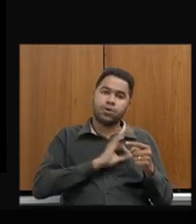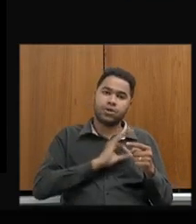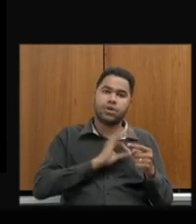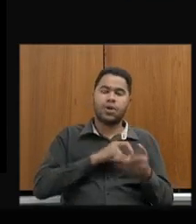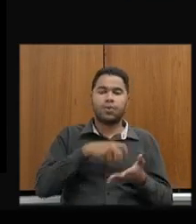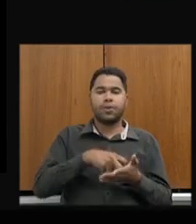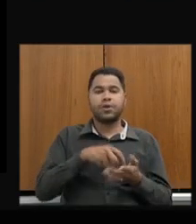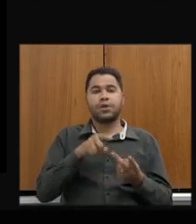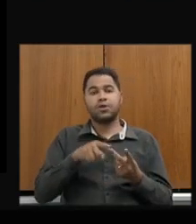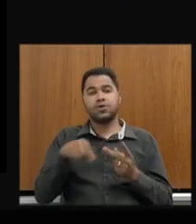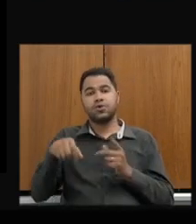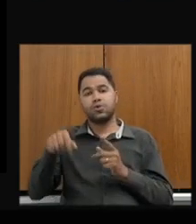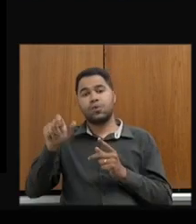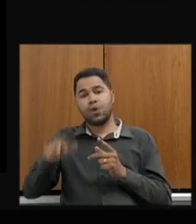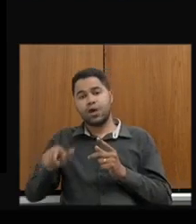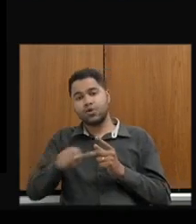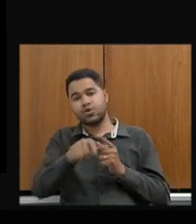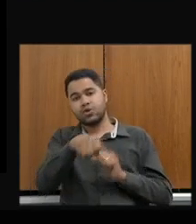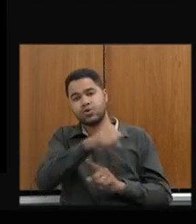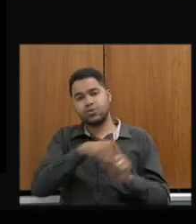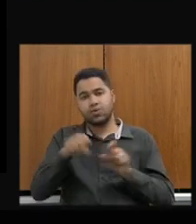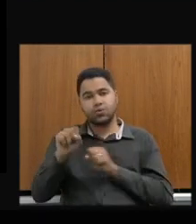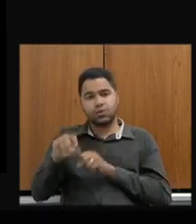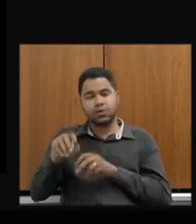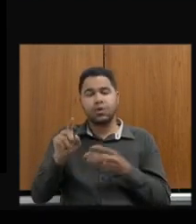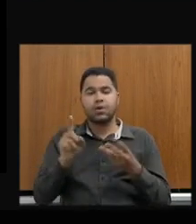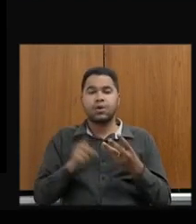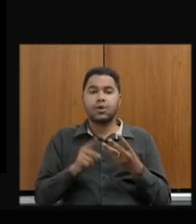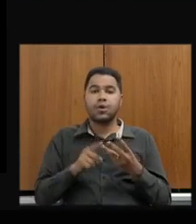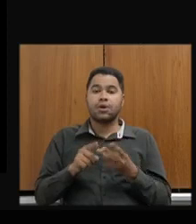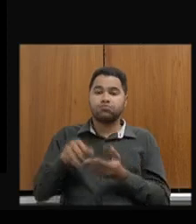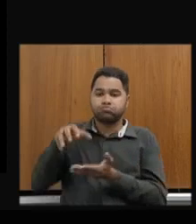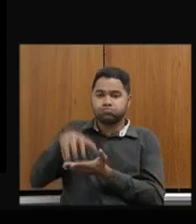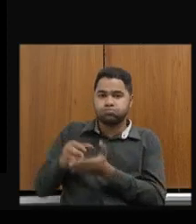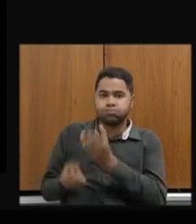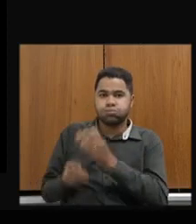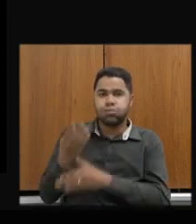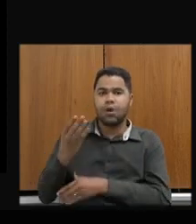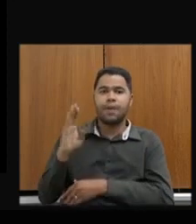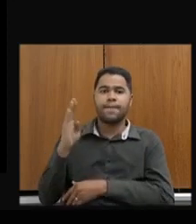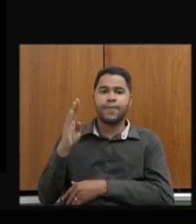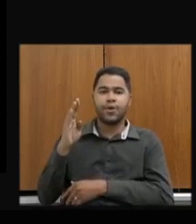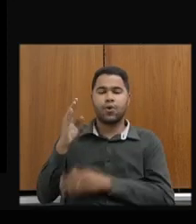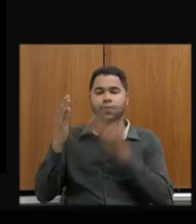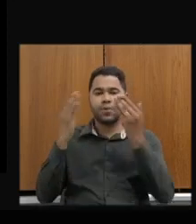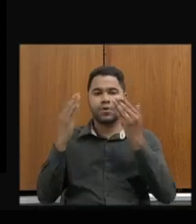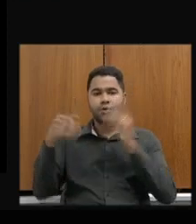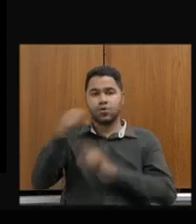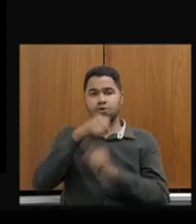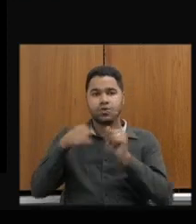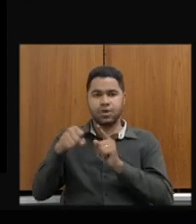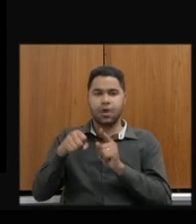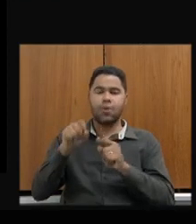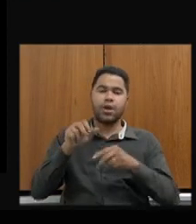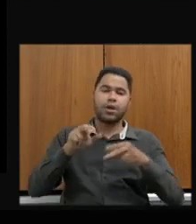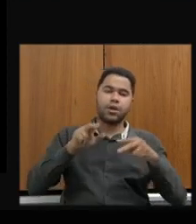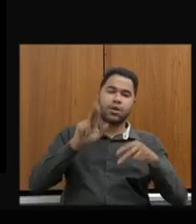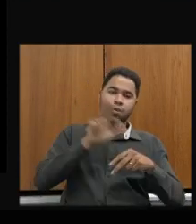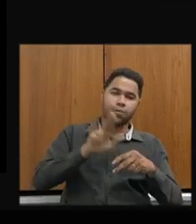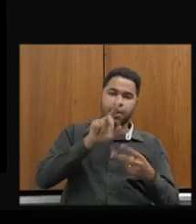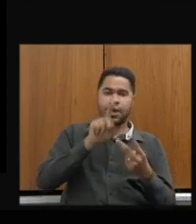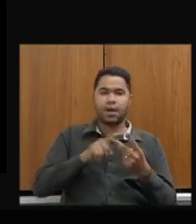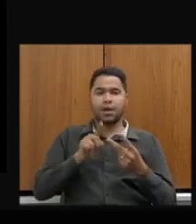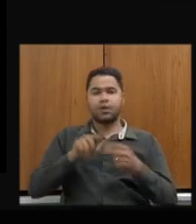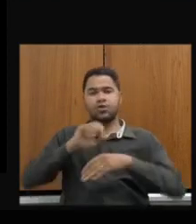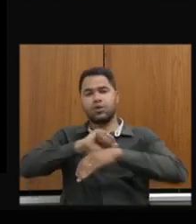penais como os agentes socioeducativos foi também construído um Centro de Atenção biopsicossocial em Uberlândia em Montes Claros tendo